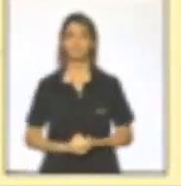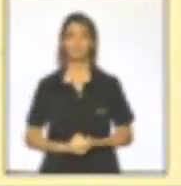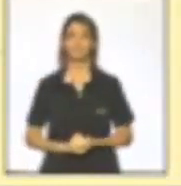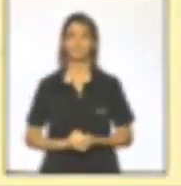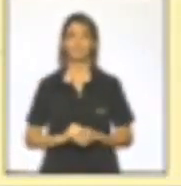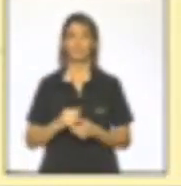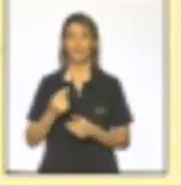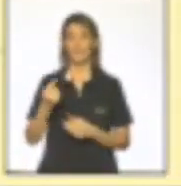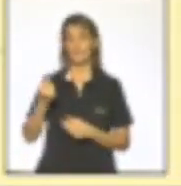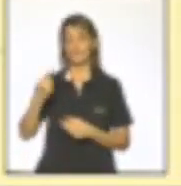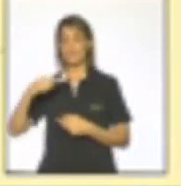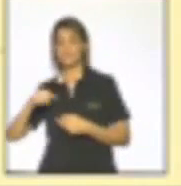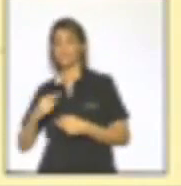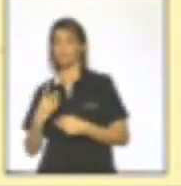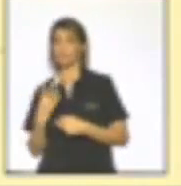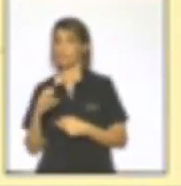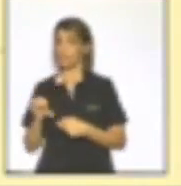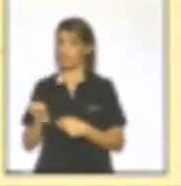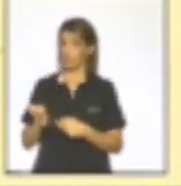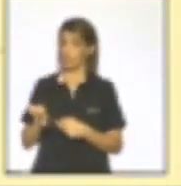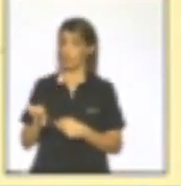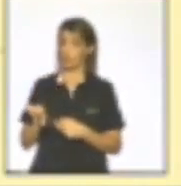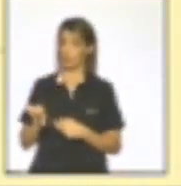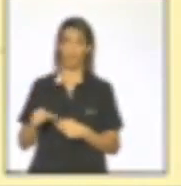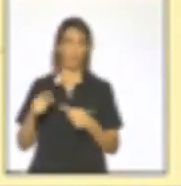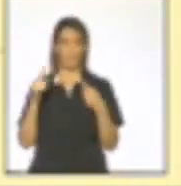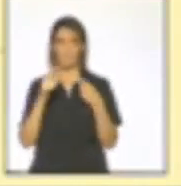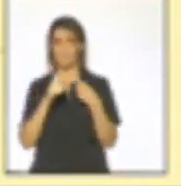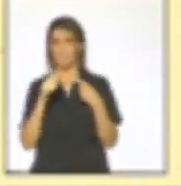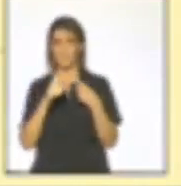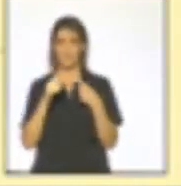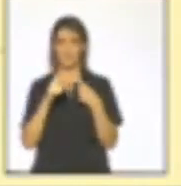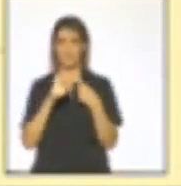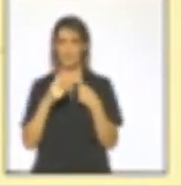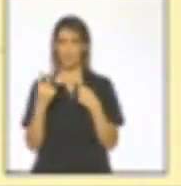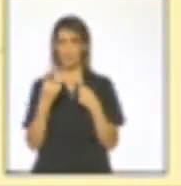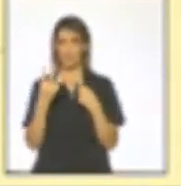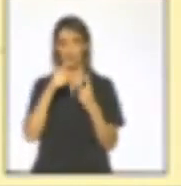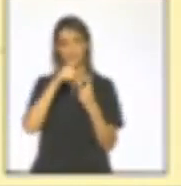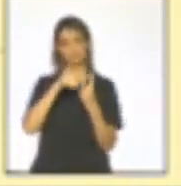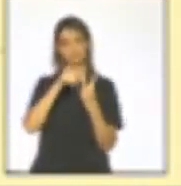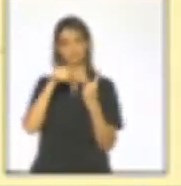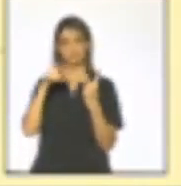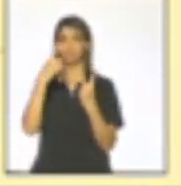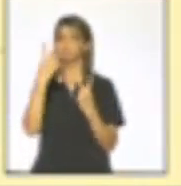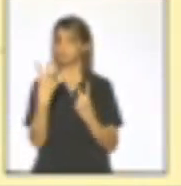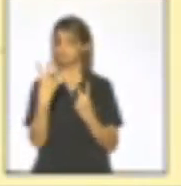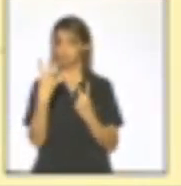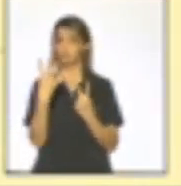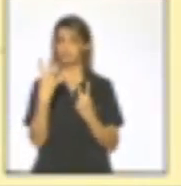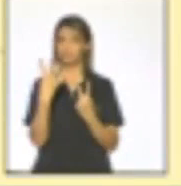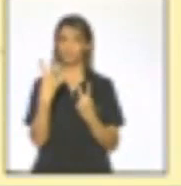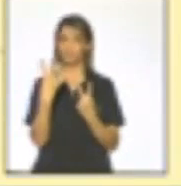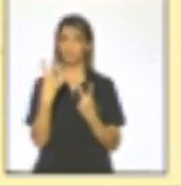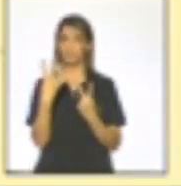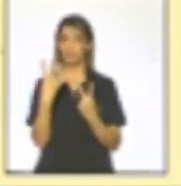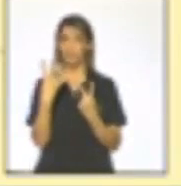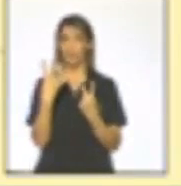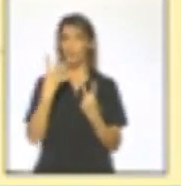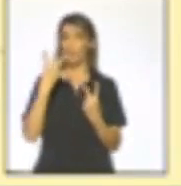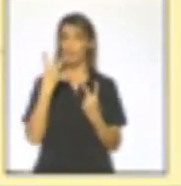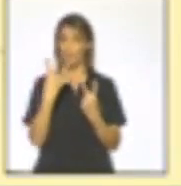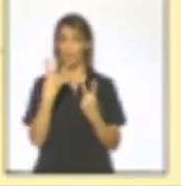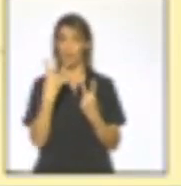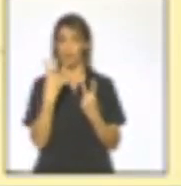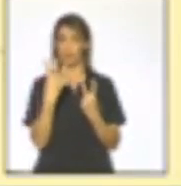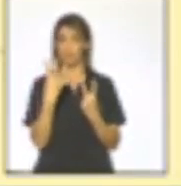Então desceu 49. Então o primeiro valor da raiz quadrada é o 4. Então